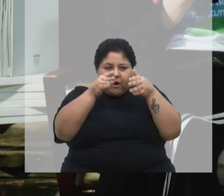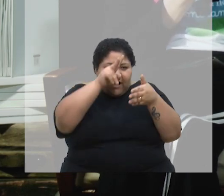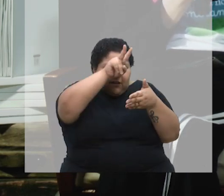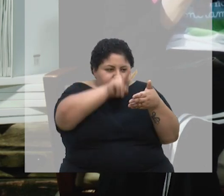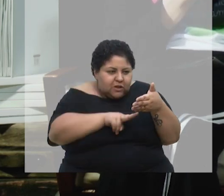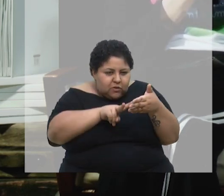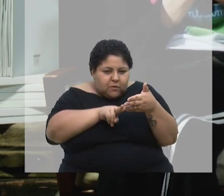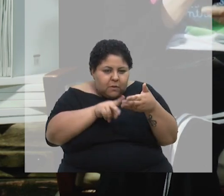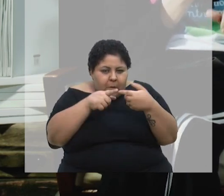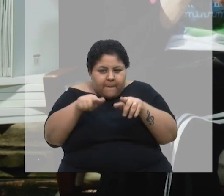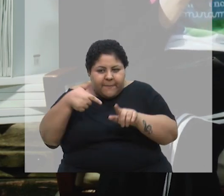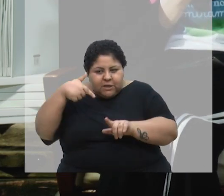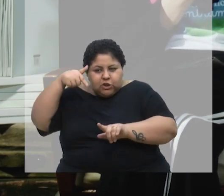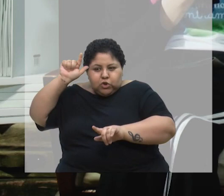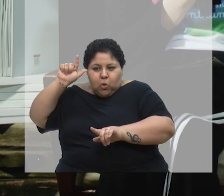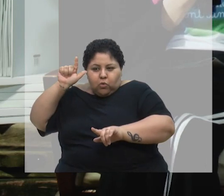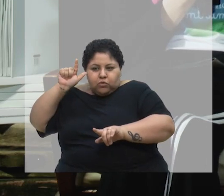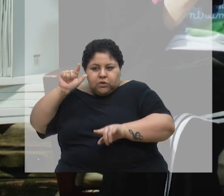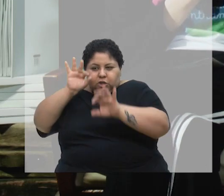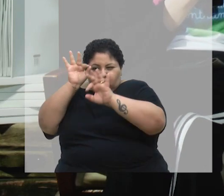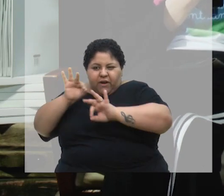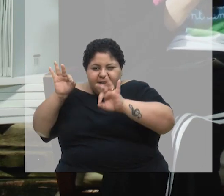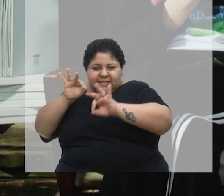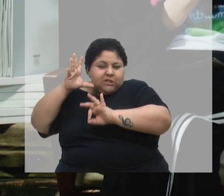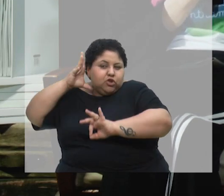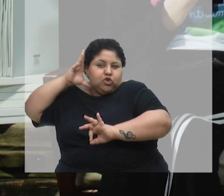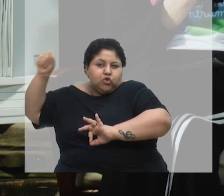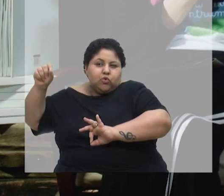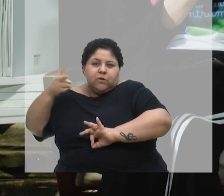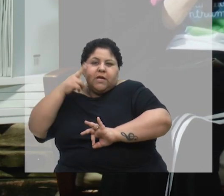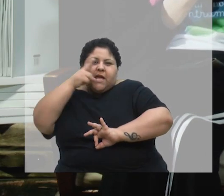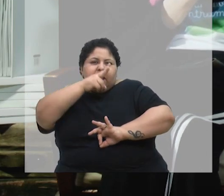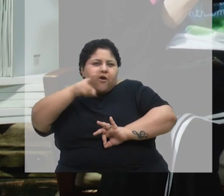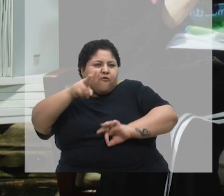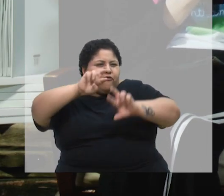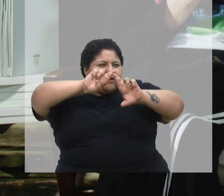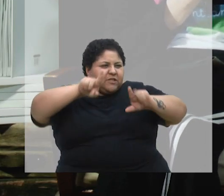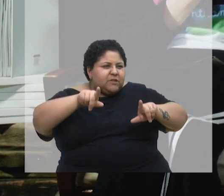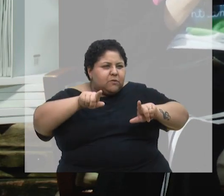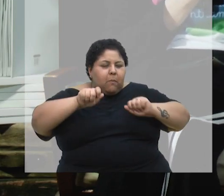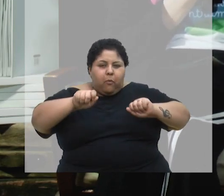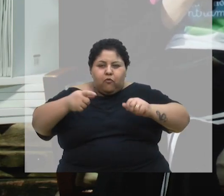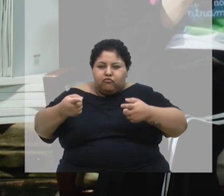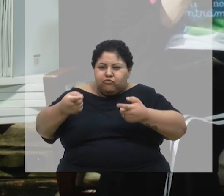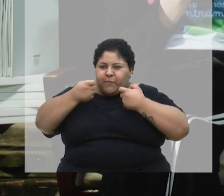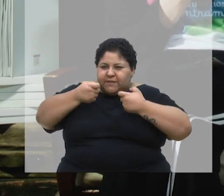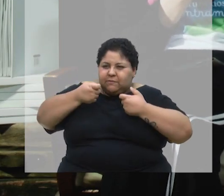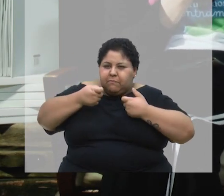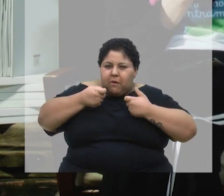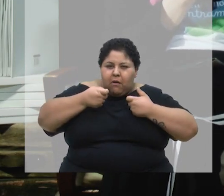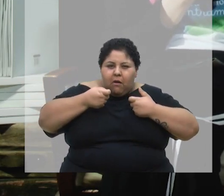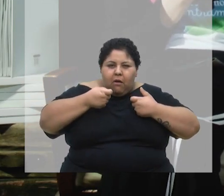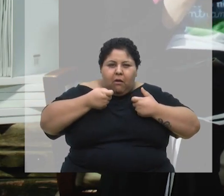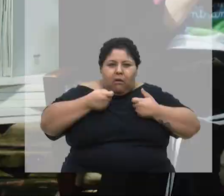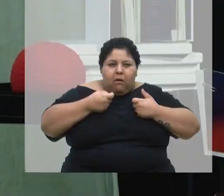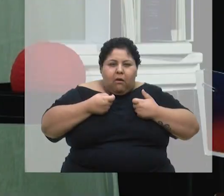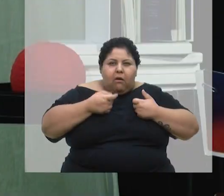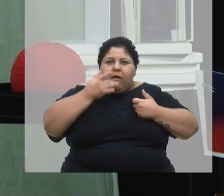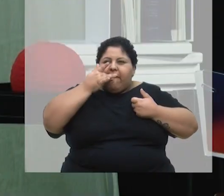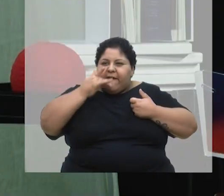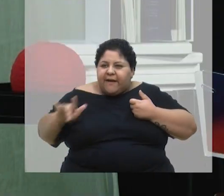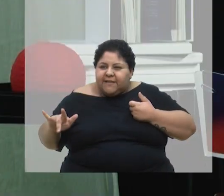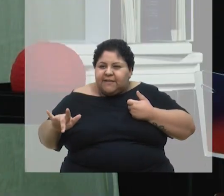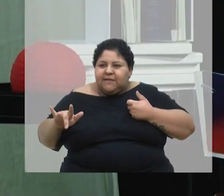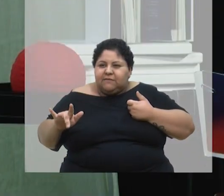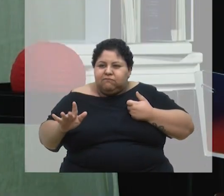porque tu está concentrada naquilo. E ontem, na sonoplastia, eu tive a oportunidade de ver de outro ângulo. Né? Então, eu pude perceber muito mais